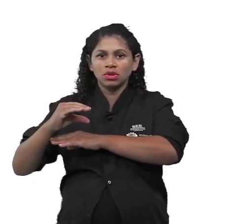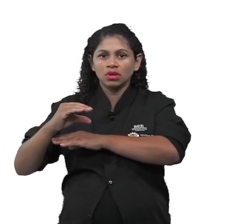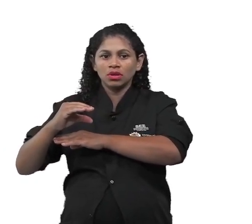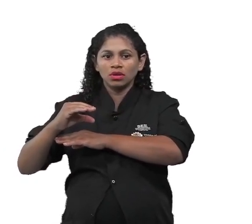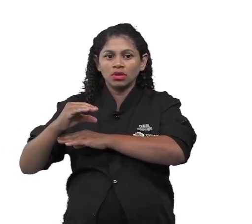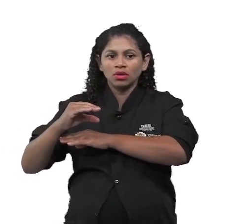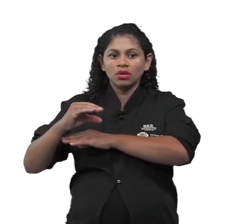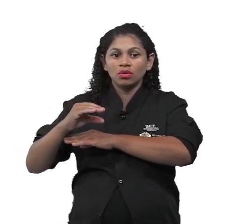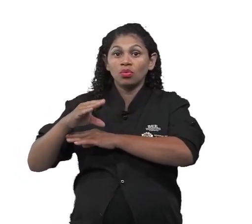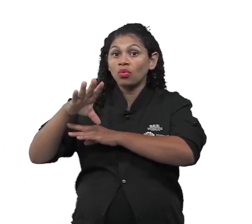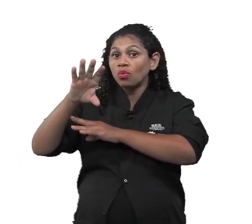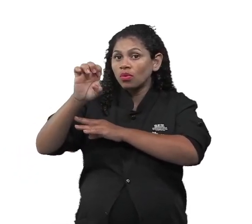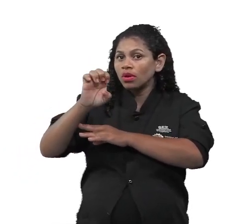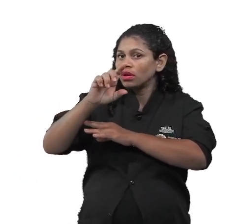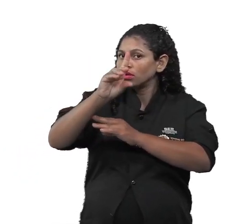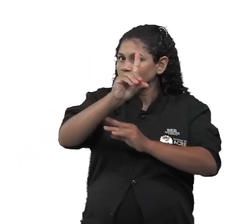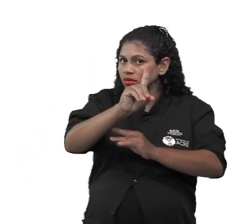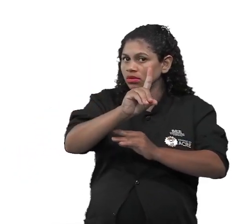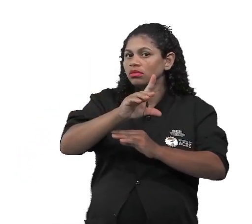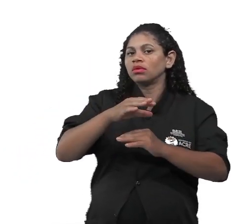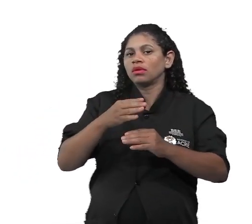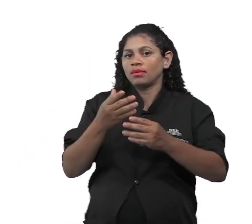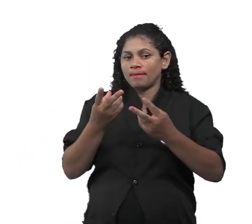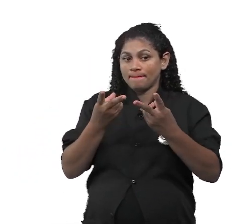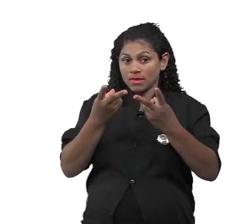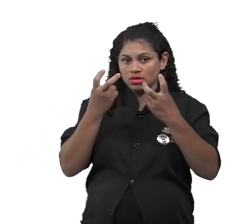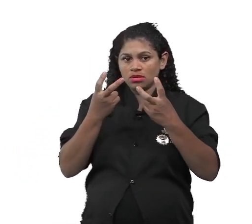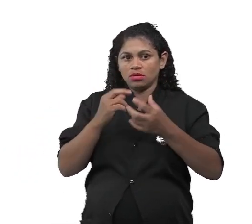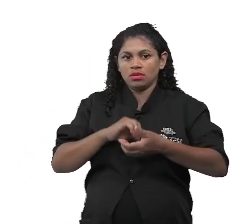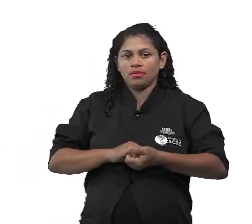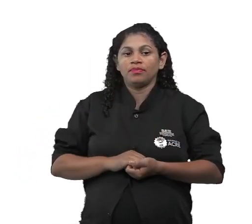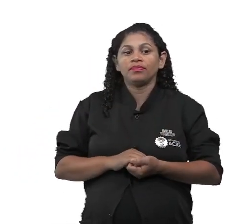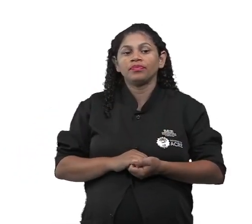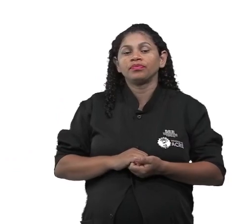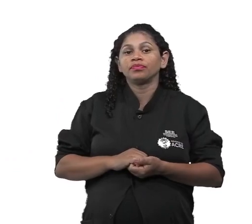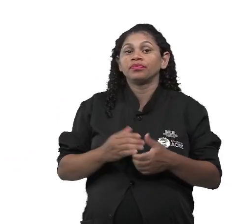Agora considere aqui esse outro prisma